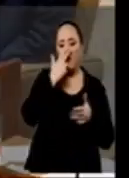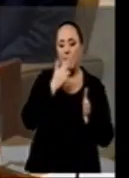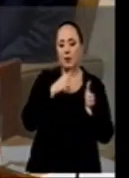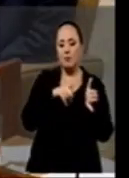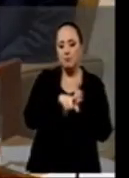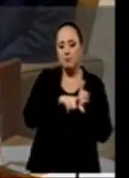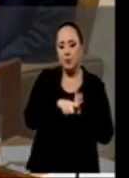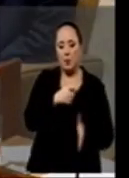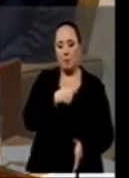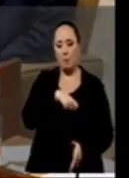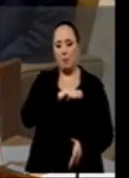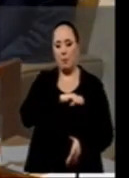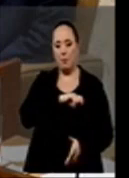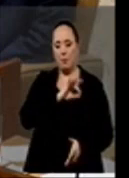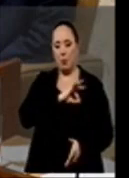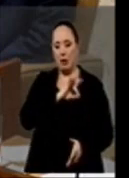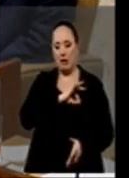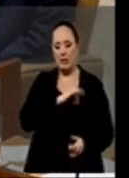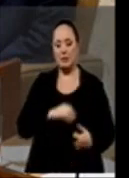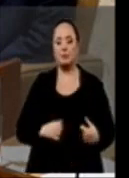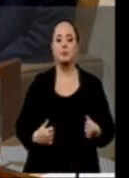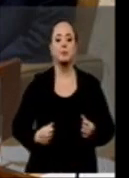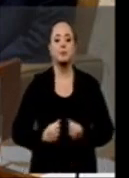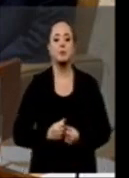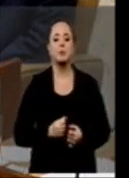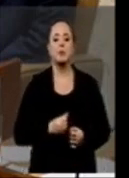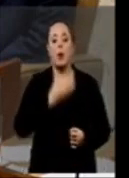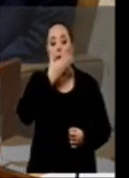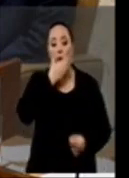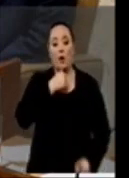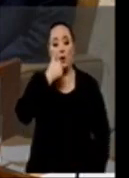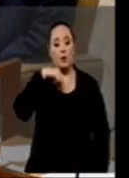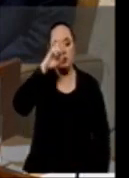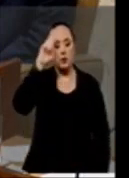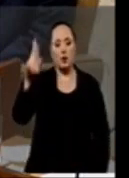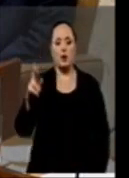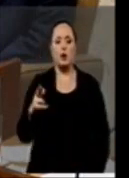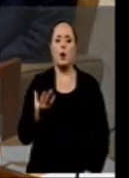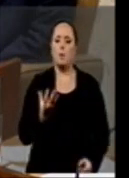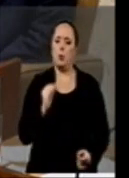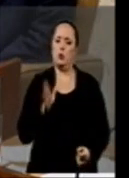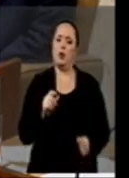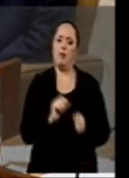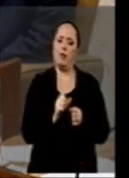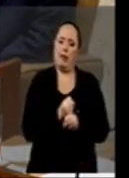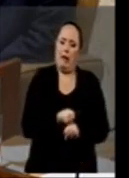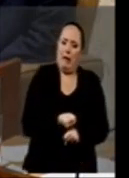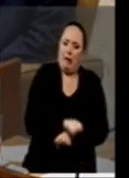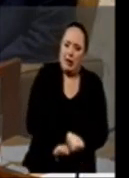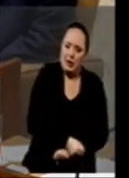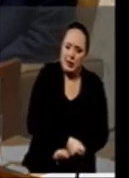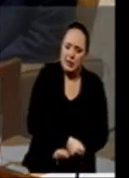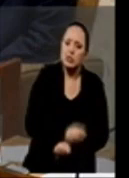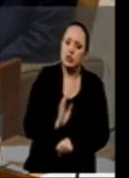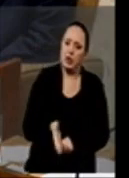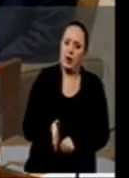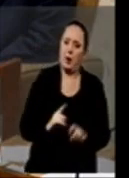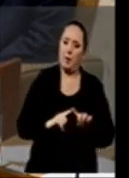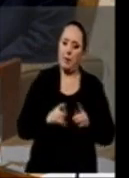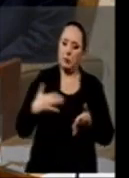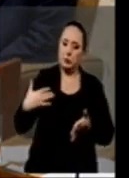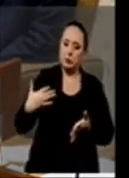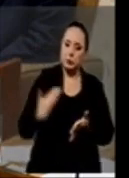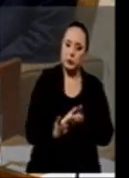senhoras e senhores muito já foi realizado mas há muito a avançar na construção dessa grande nação